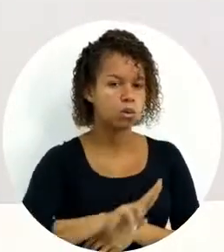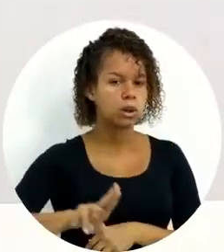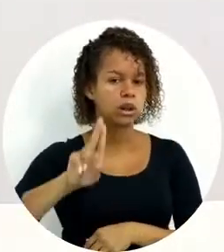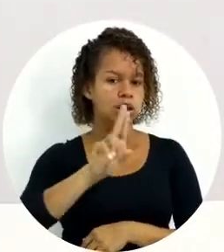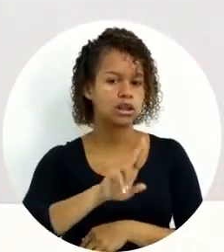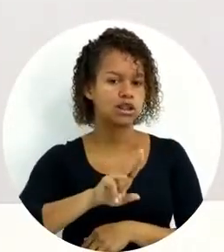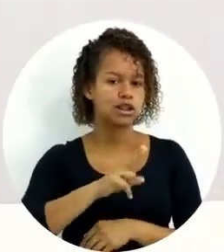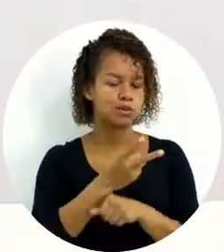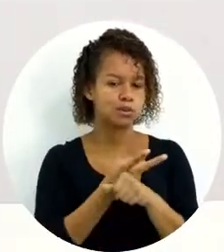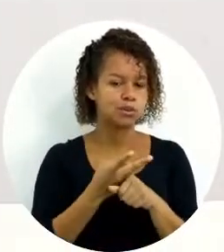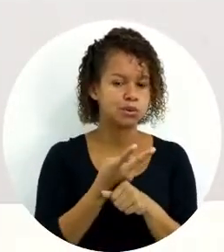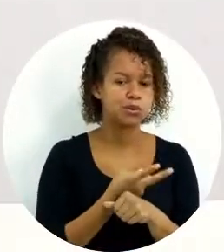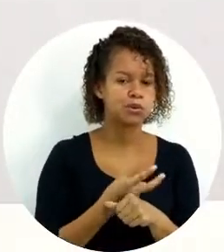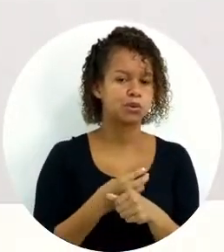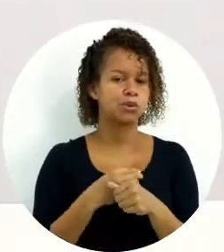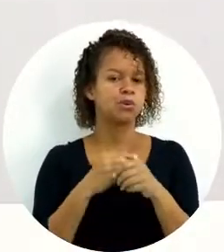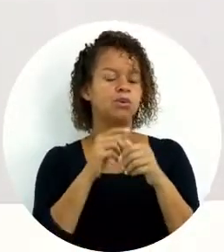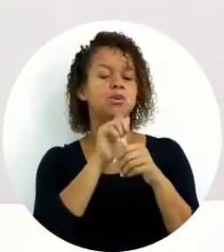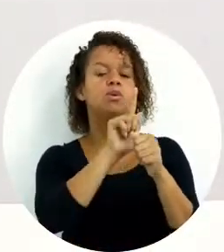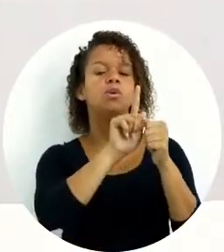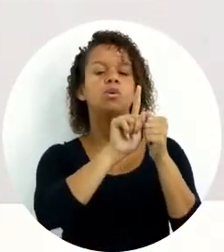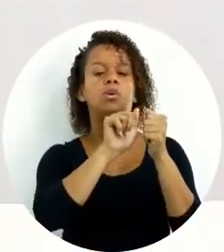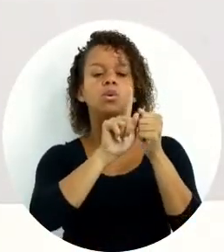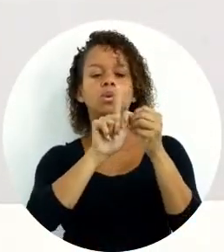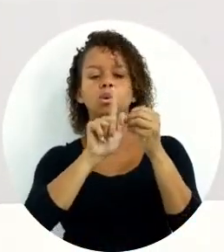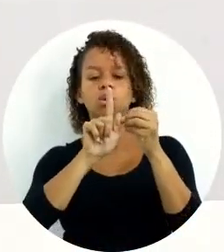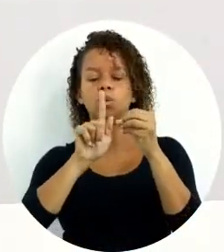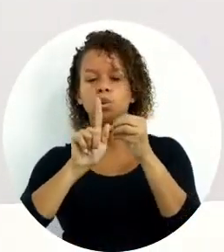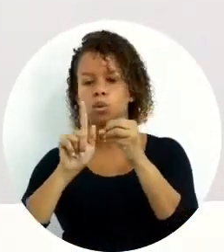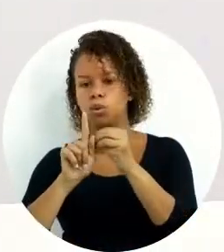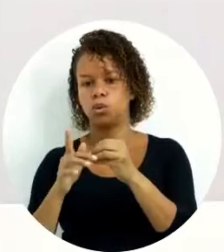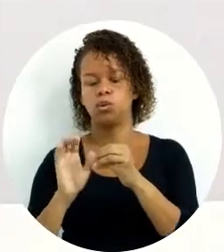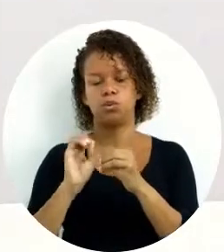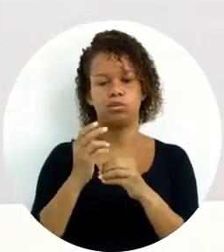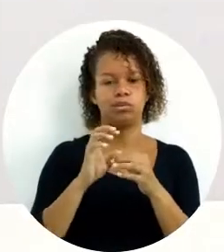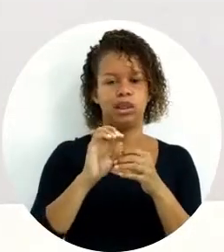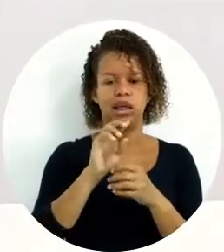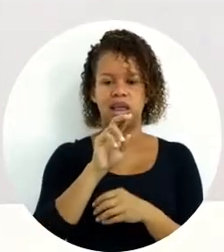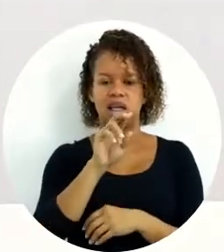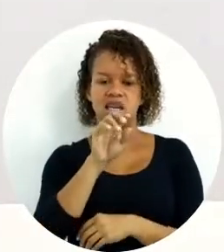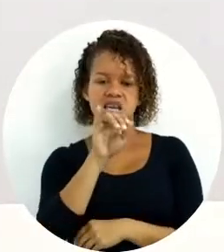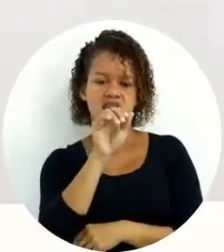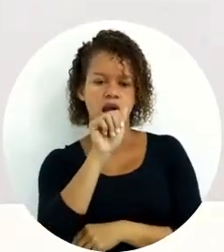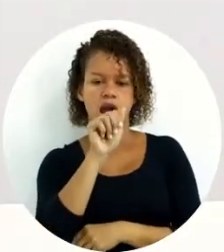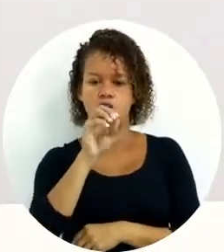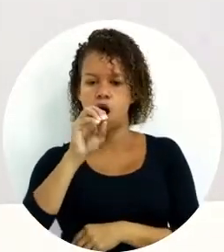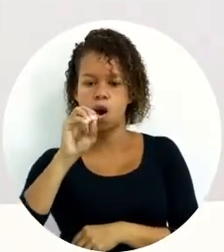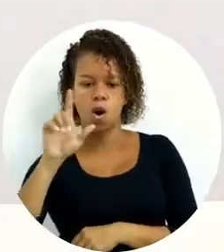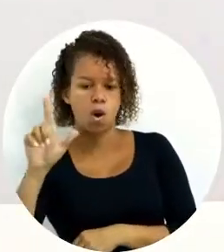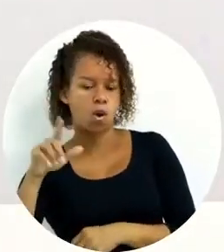utilizando um mecanismo de busca como o Google, o Yahoo ou outros disponíveis, você vai ter a